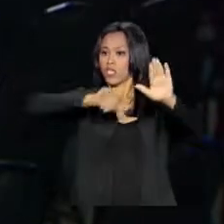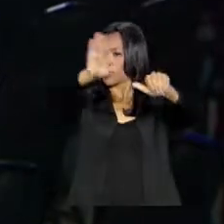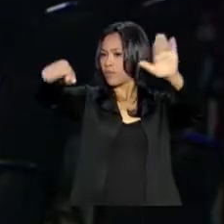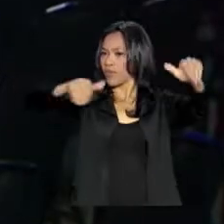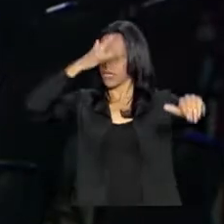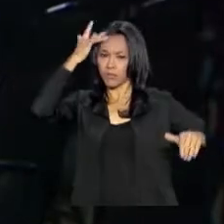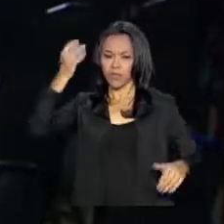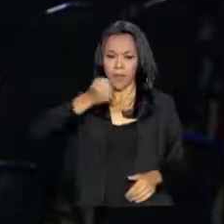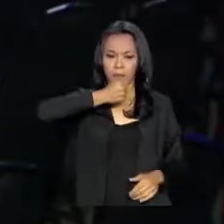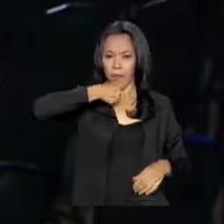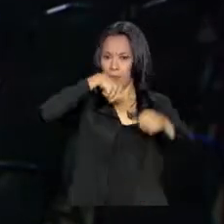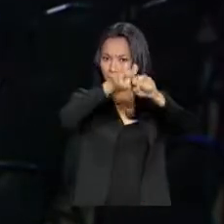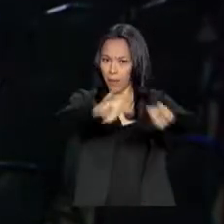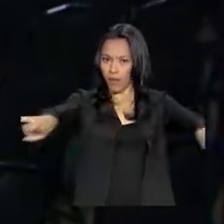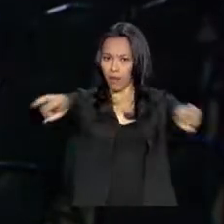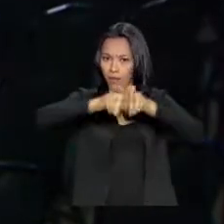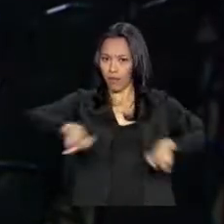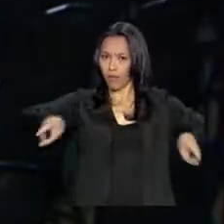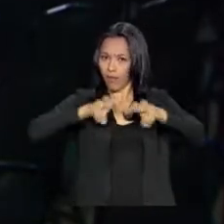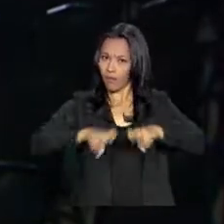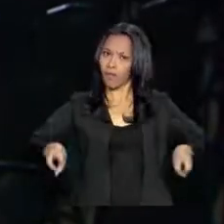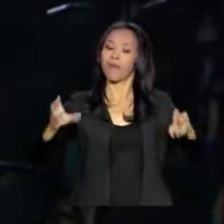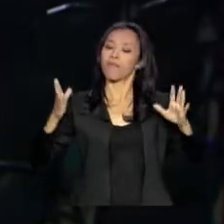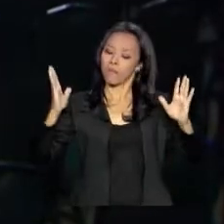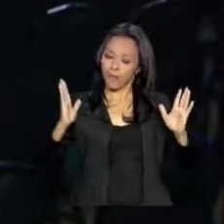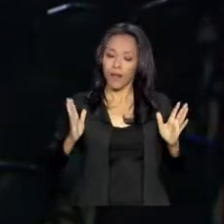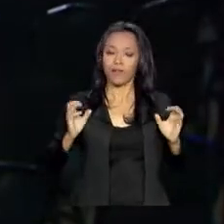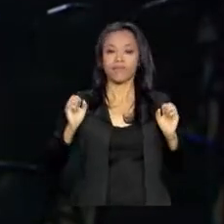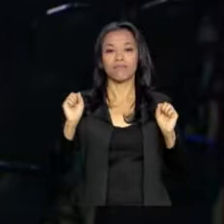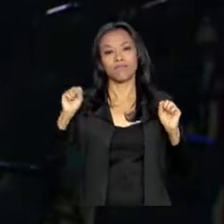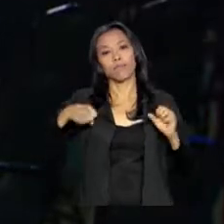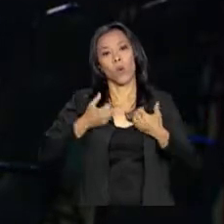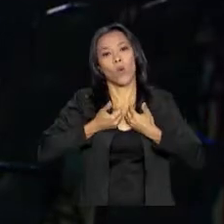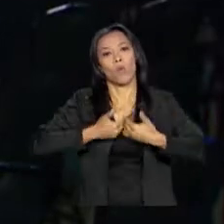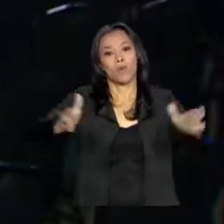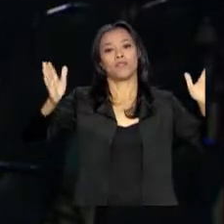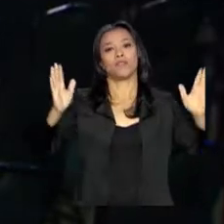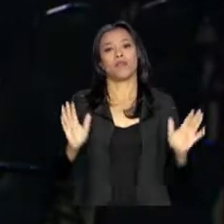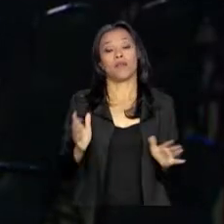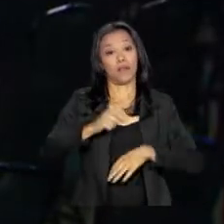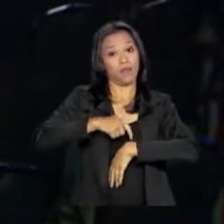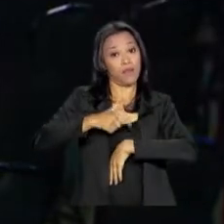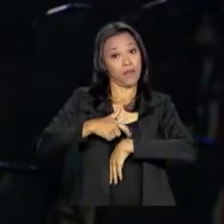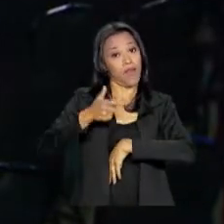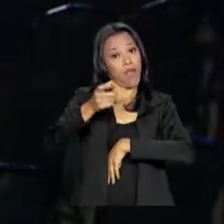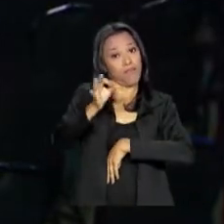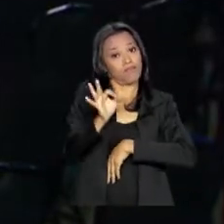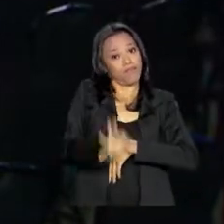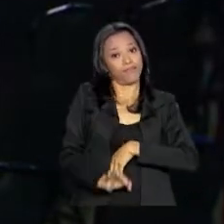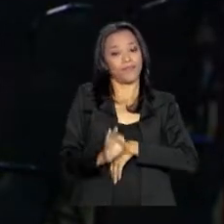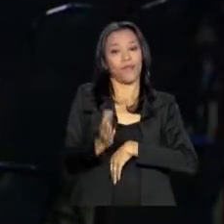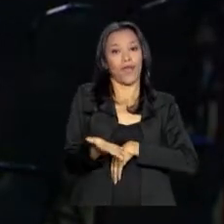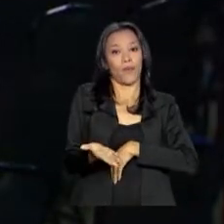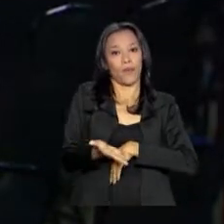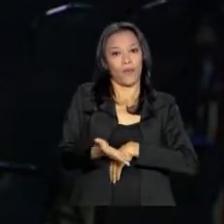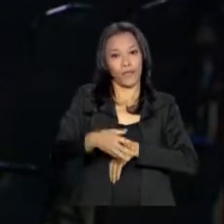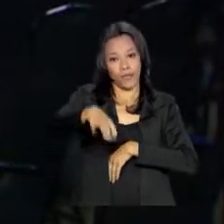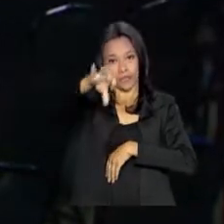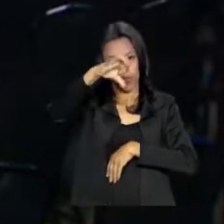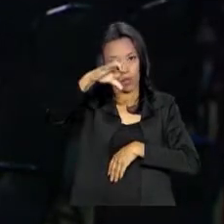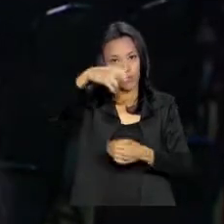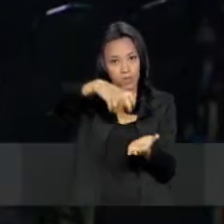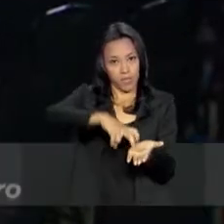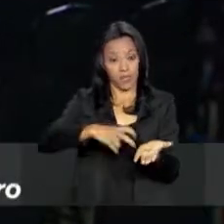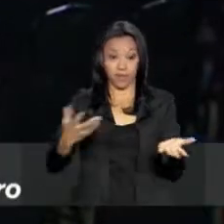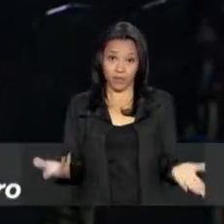para que tomem seus lugares para que possa finalmente iniciar o evento está marcado para começar realmente agora às 9 horas da manhã